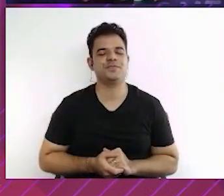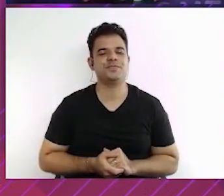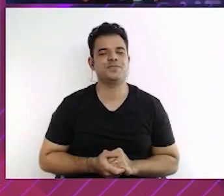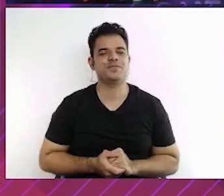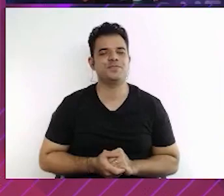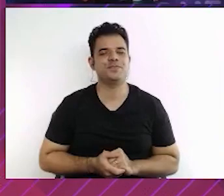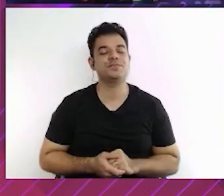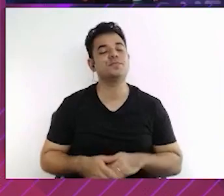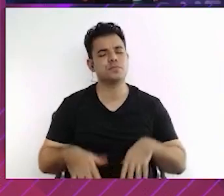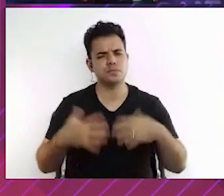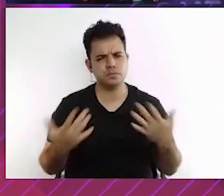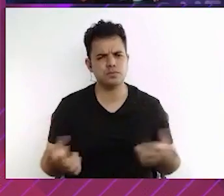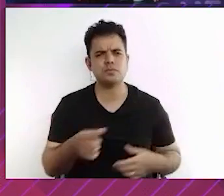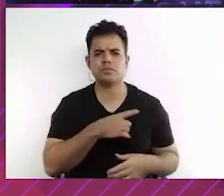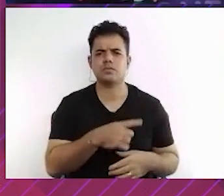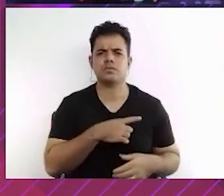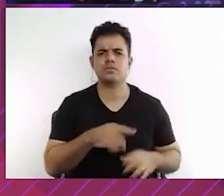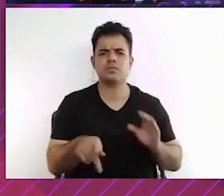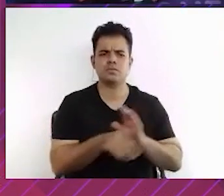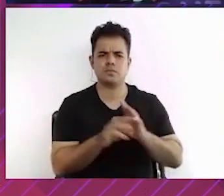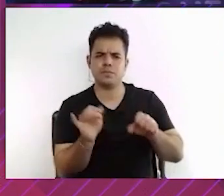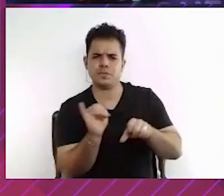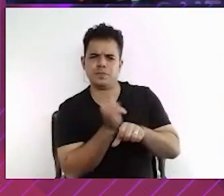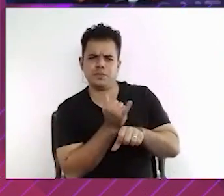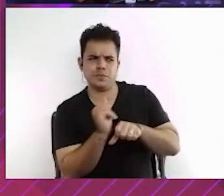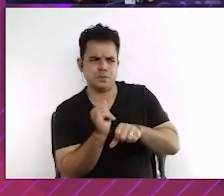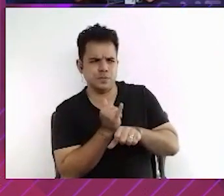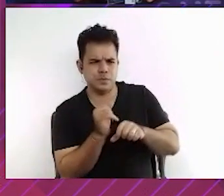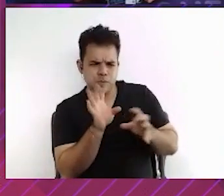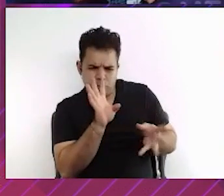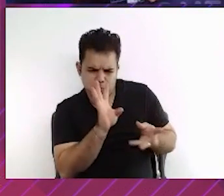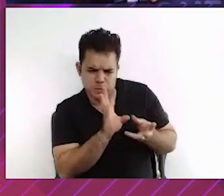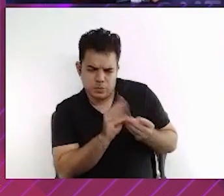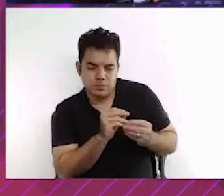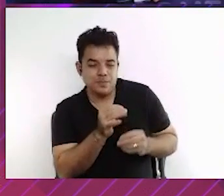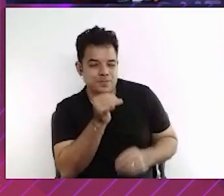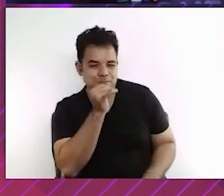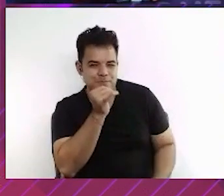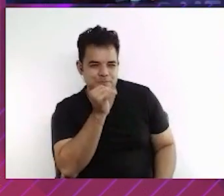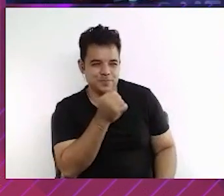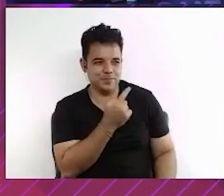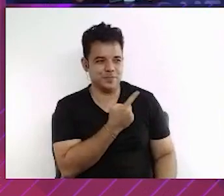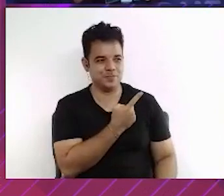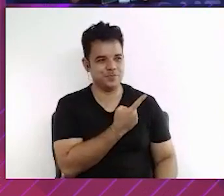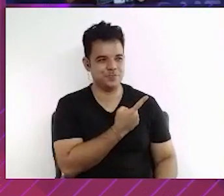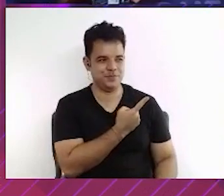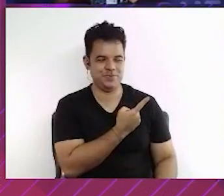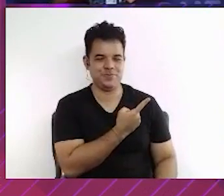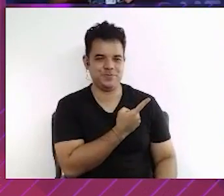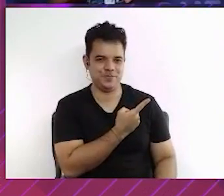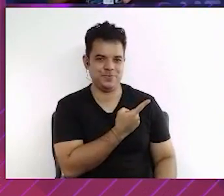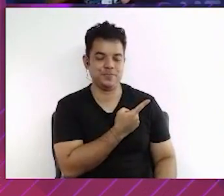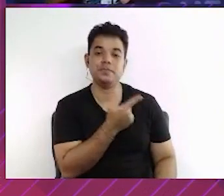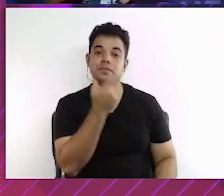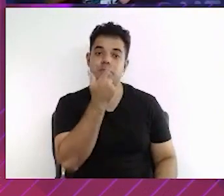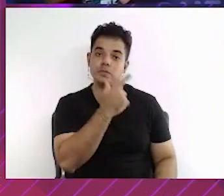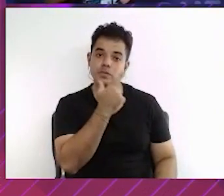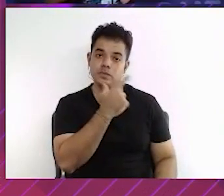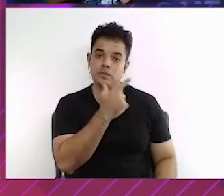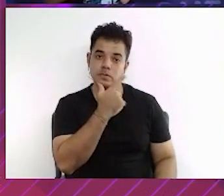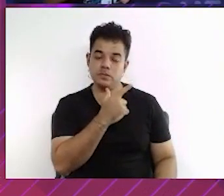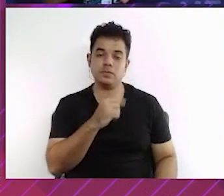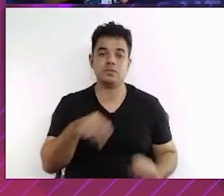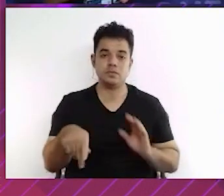Então a gente tem nosso modelo de otimização. E aqui, por exemplo, a gente desenvolveu uma aplicação